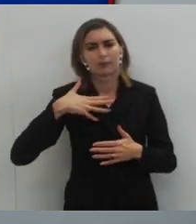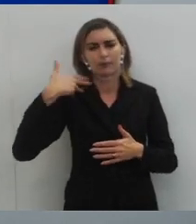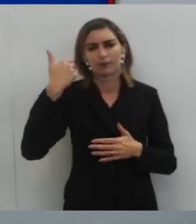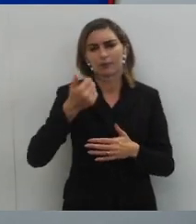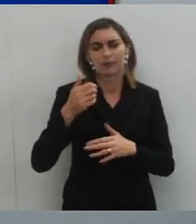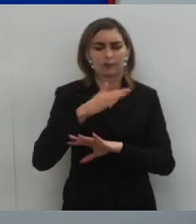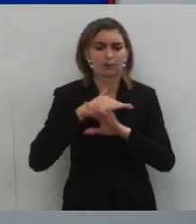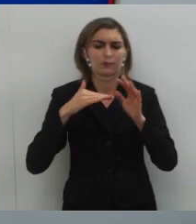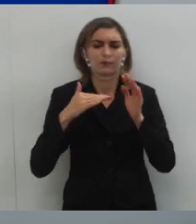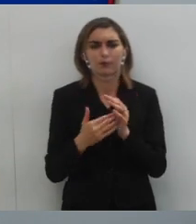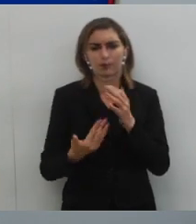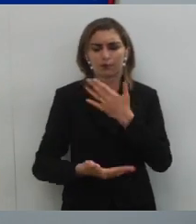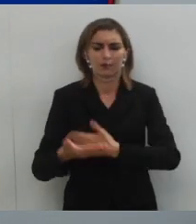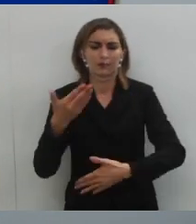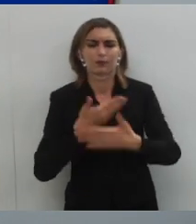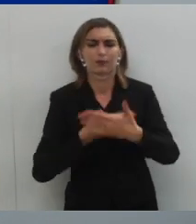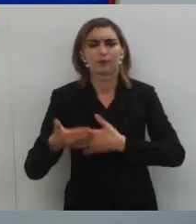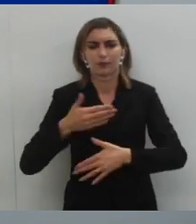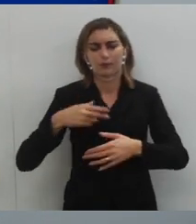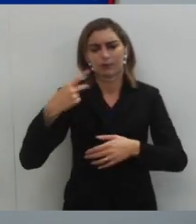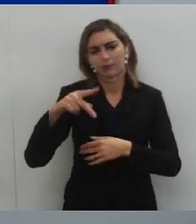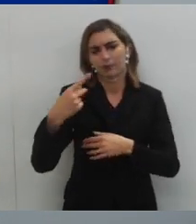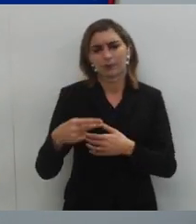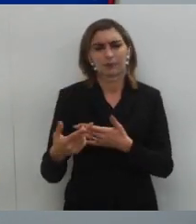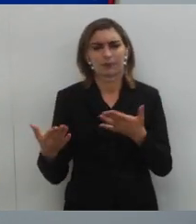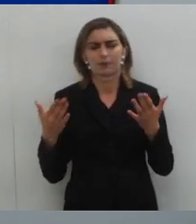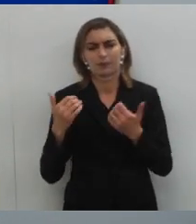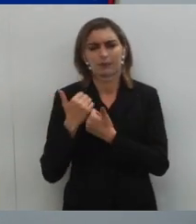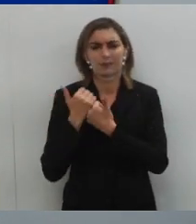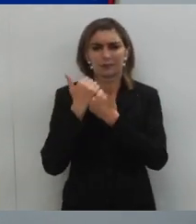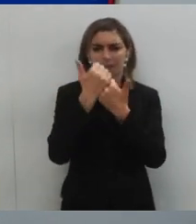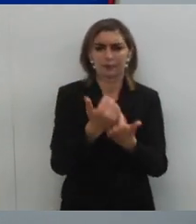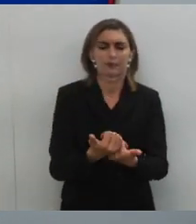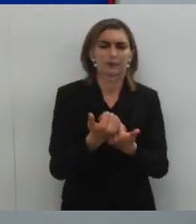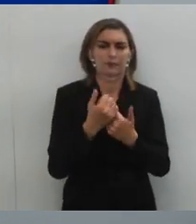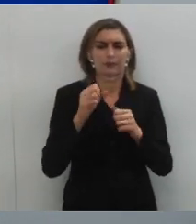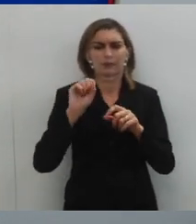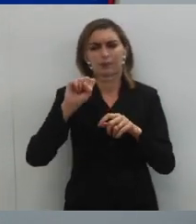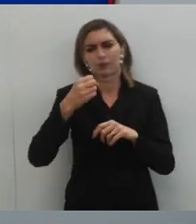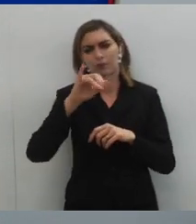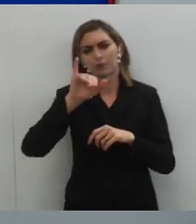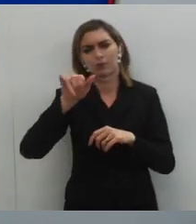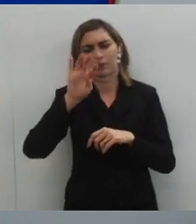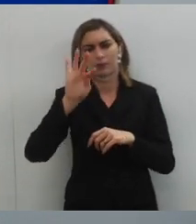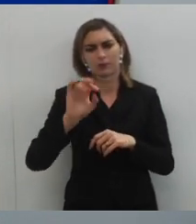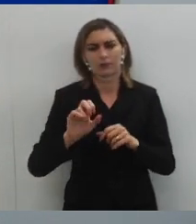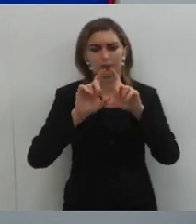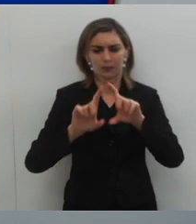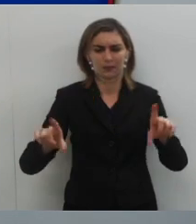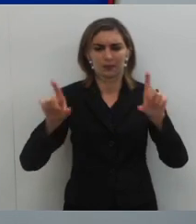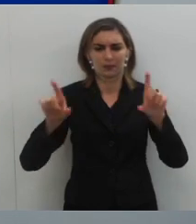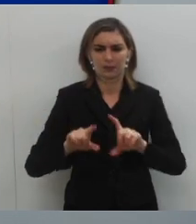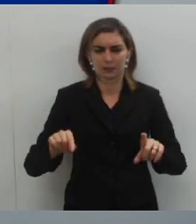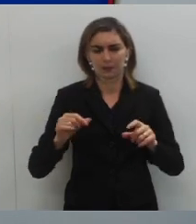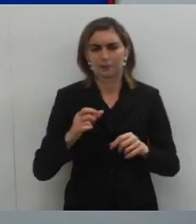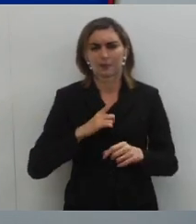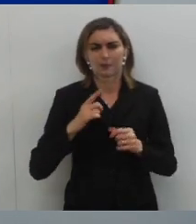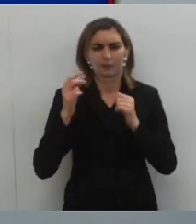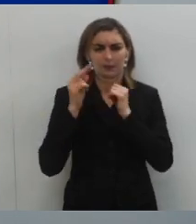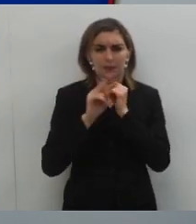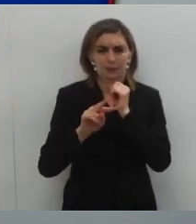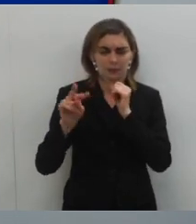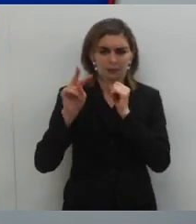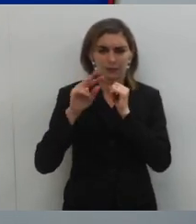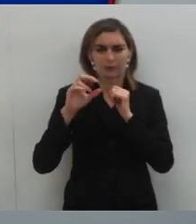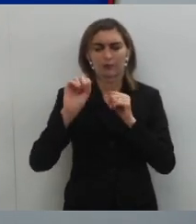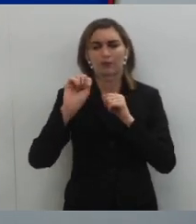melhor tudo que envolve essa questão da representação do sujeito nas orações, tendo em vista que